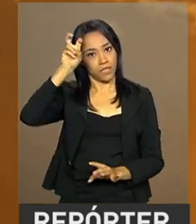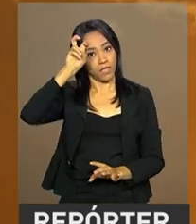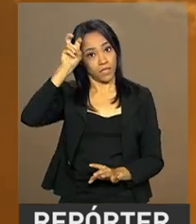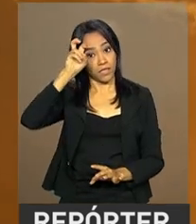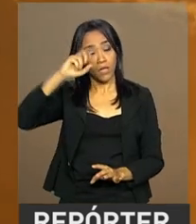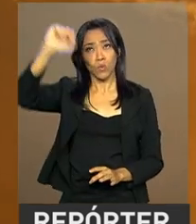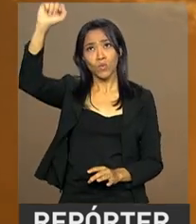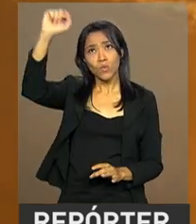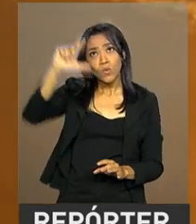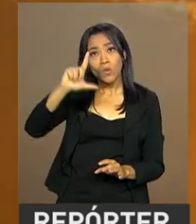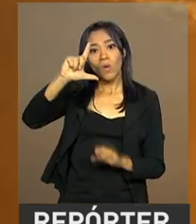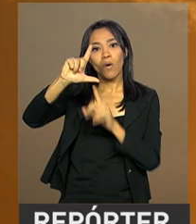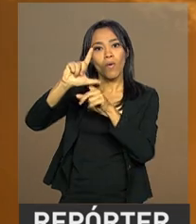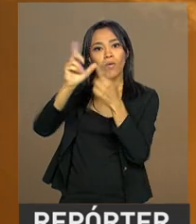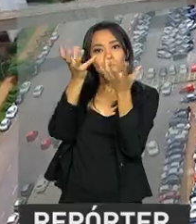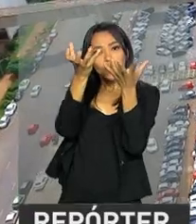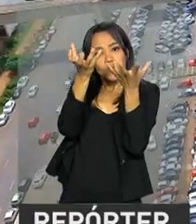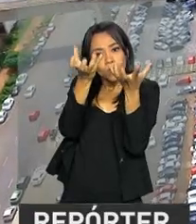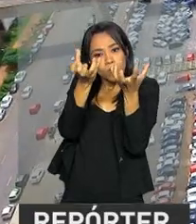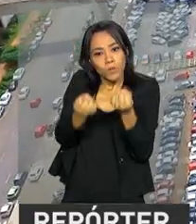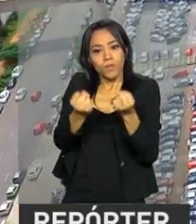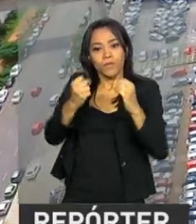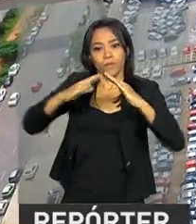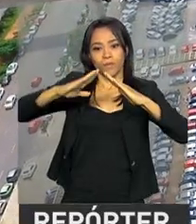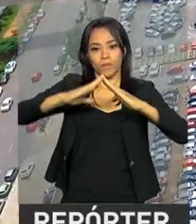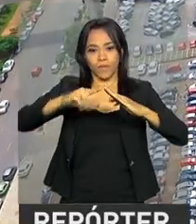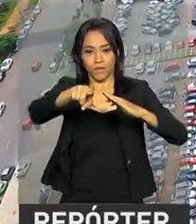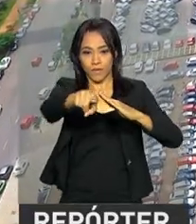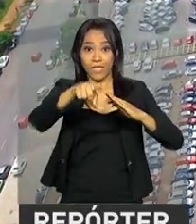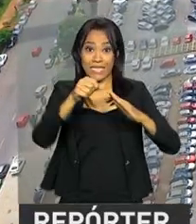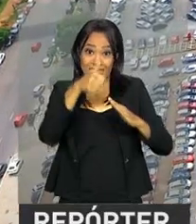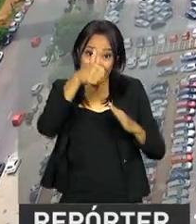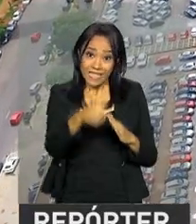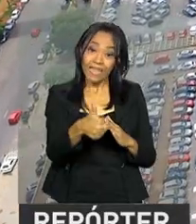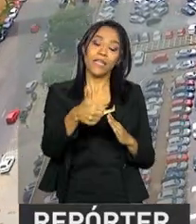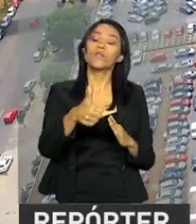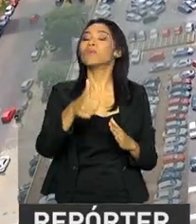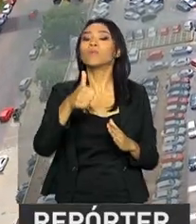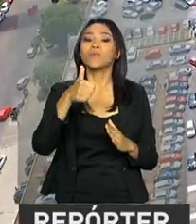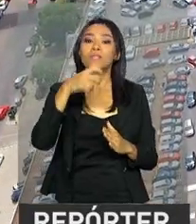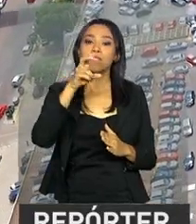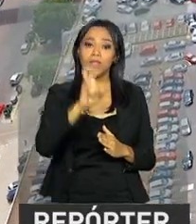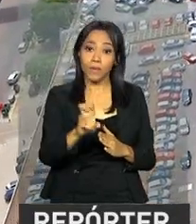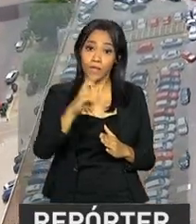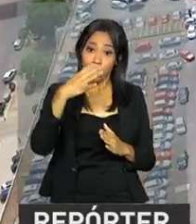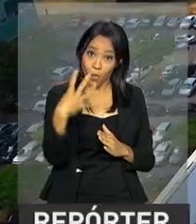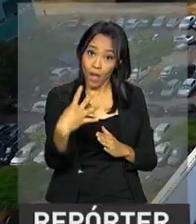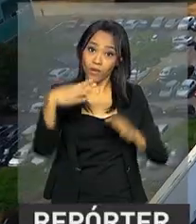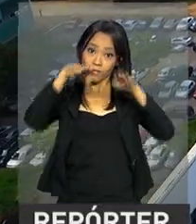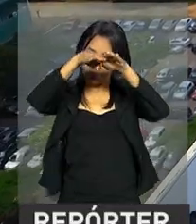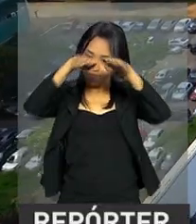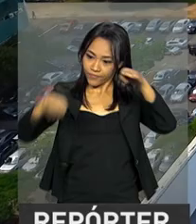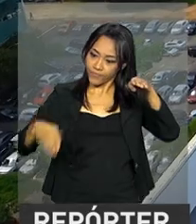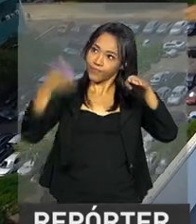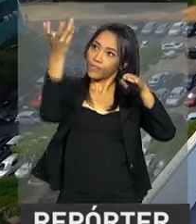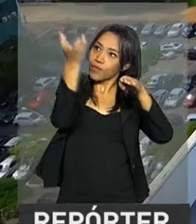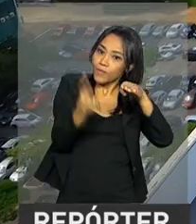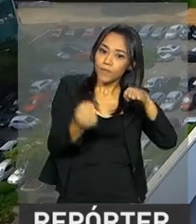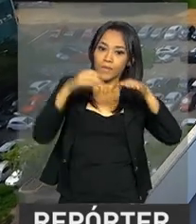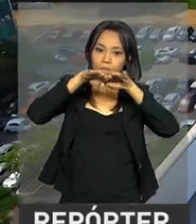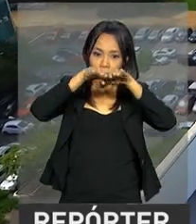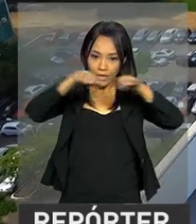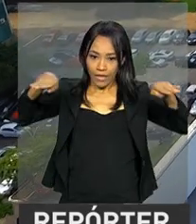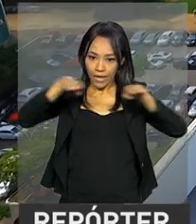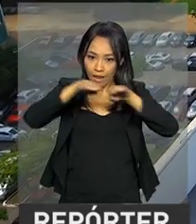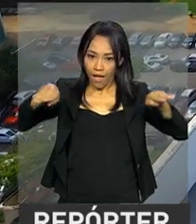os raios solares serão captados por 154 painéis de geração de energia solar instalados no